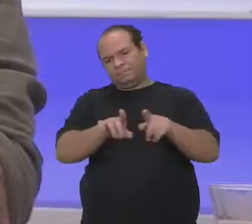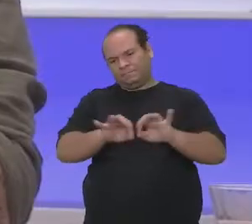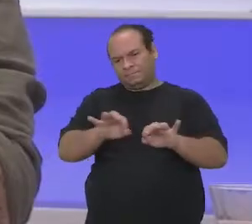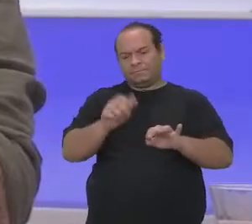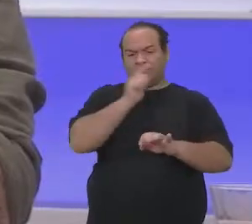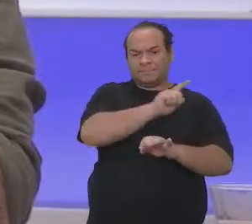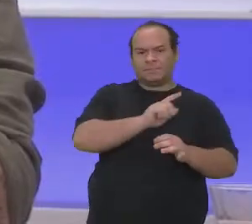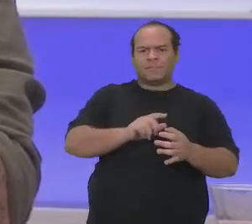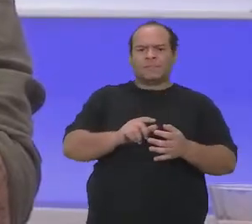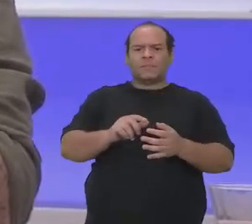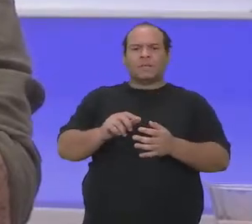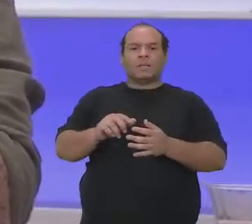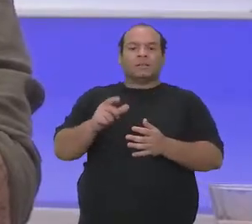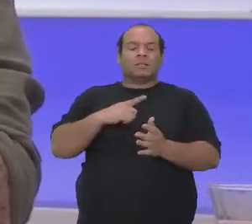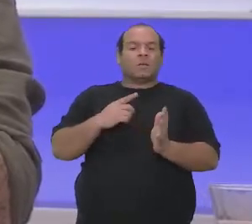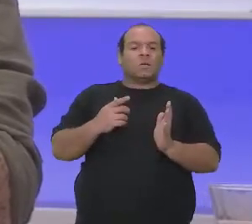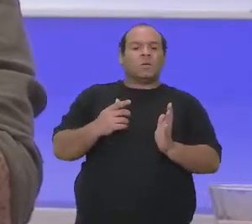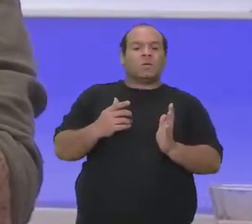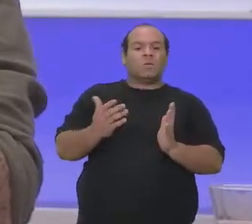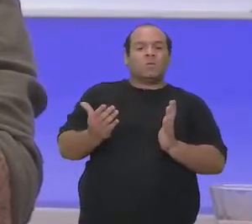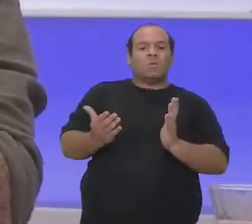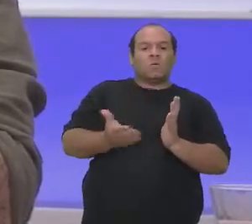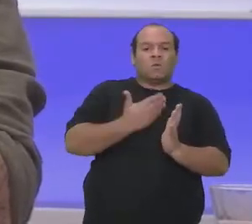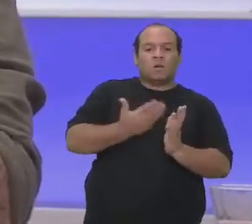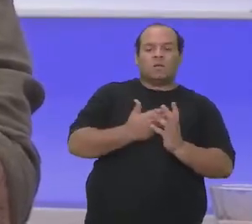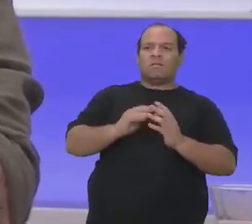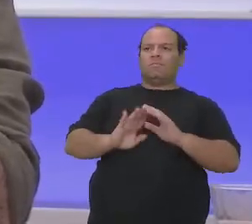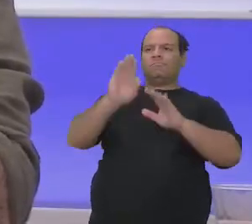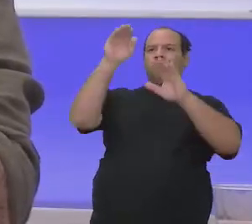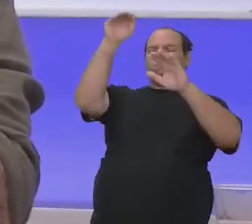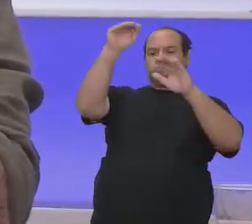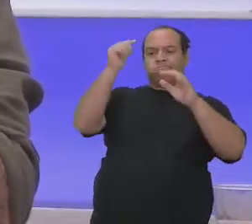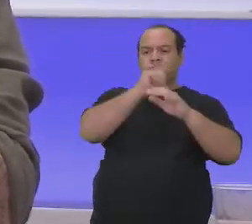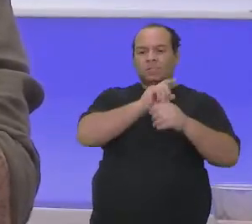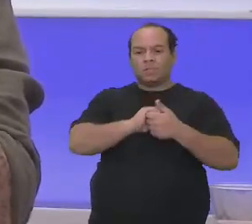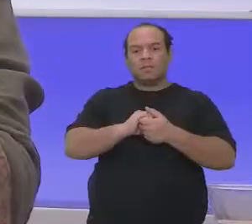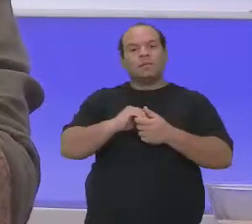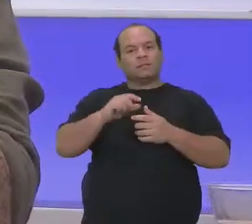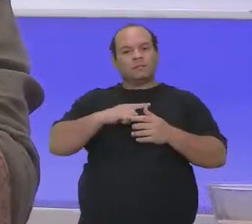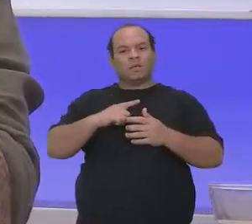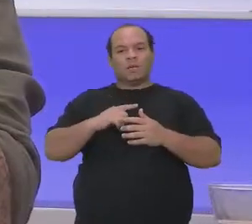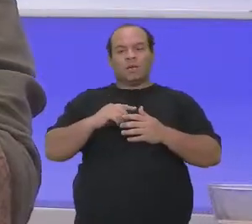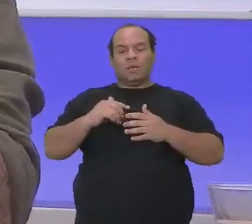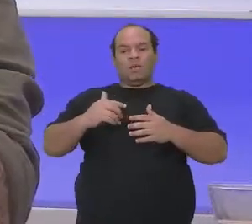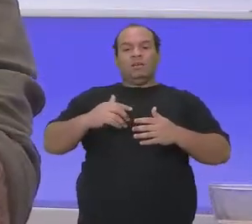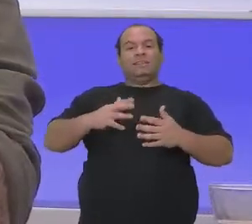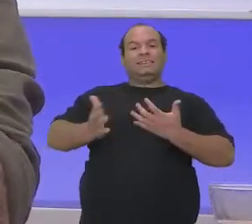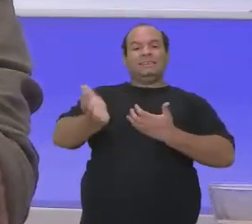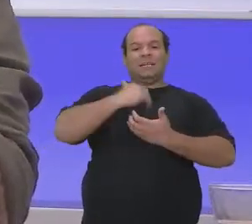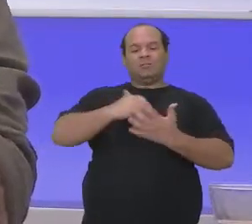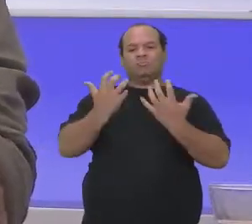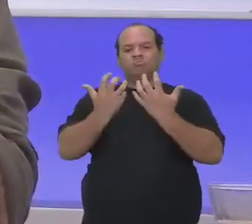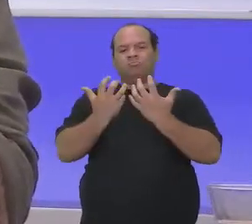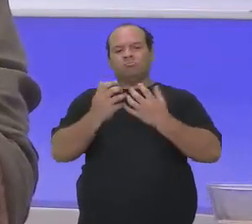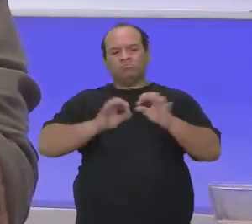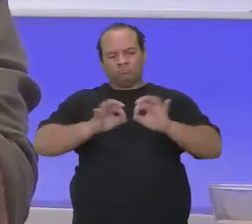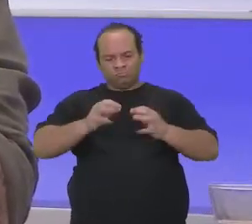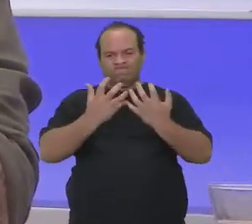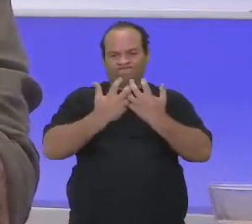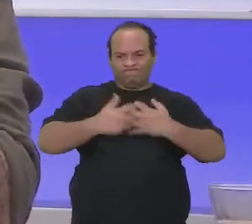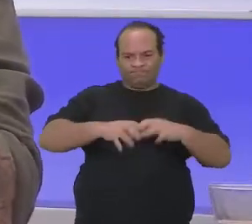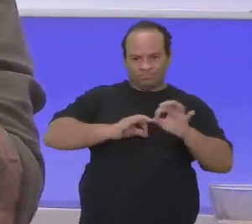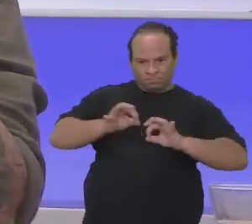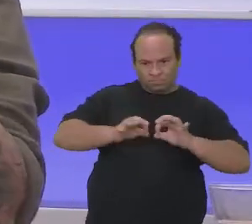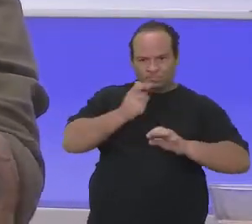Quando eu coloco um livro no alto de uma prateleira, eu estou elevando a minha energia potencial, onde a gravidade pode estar